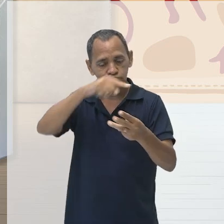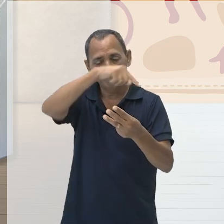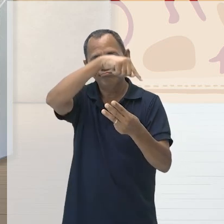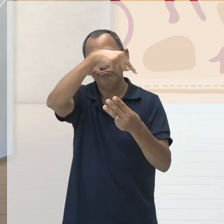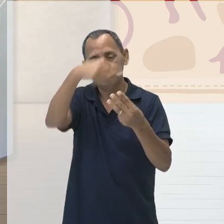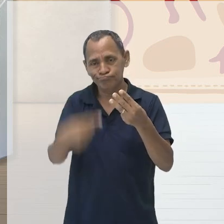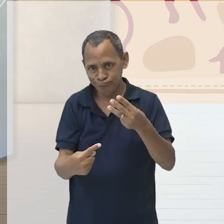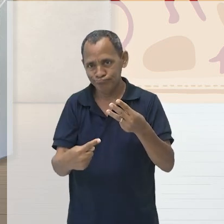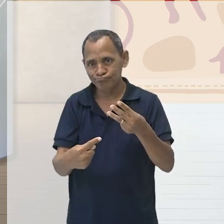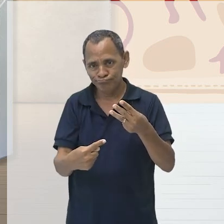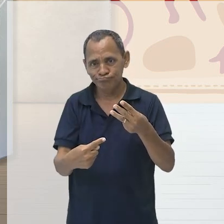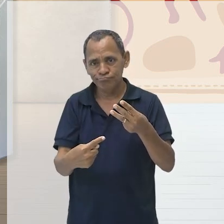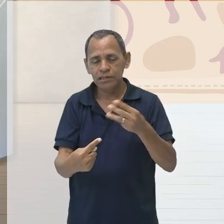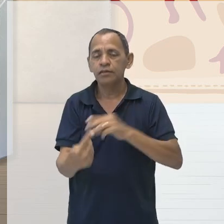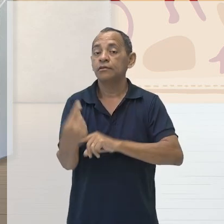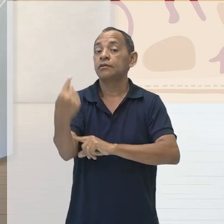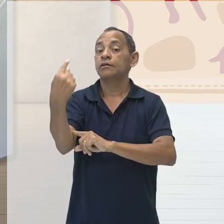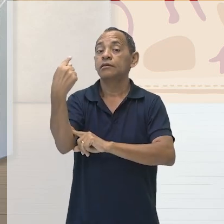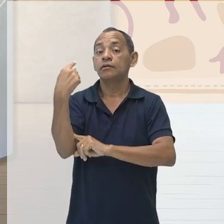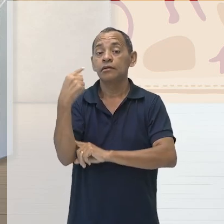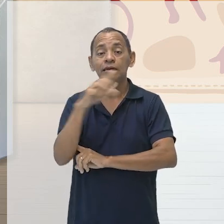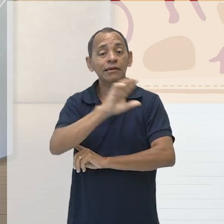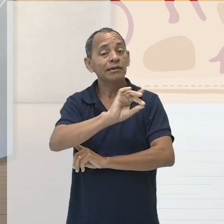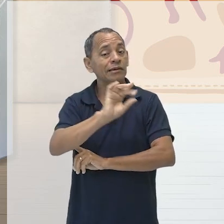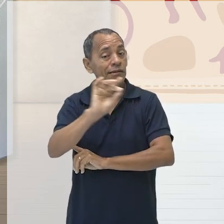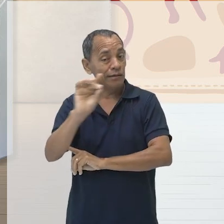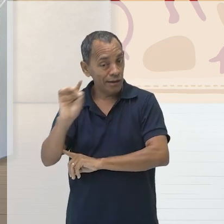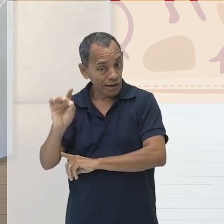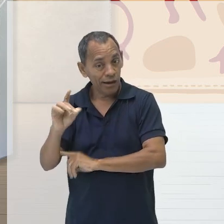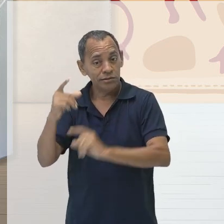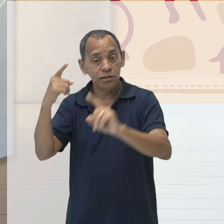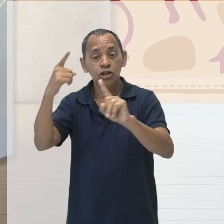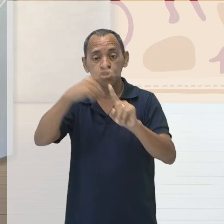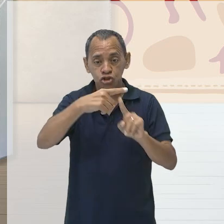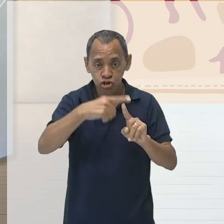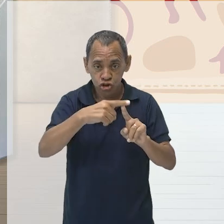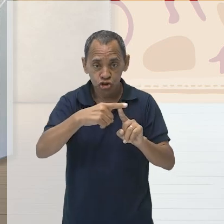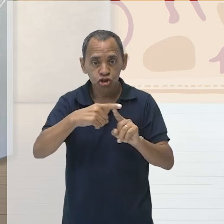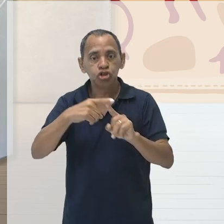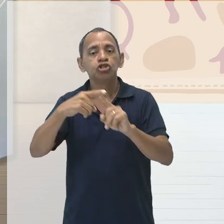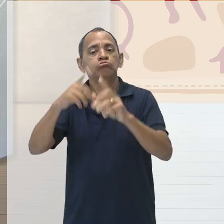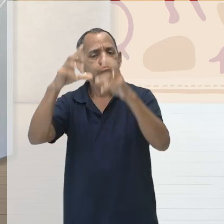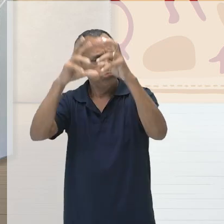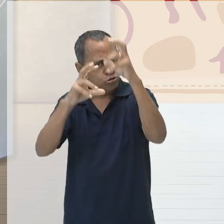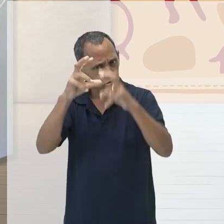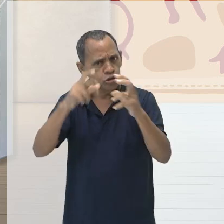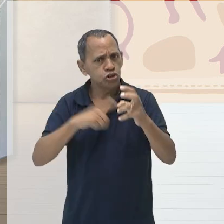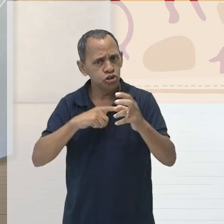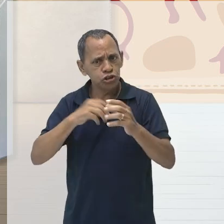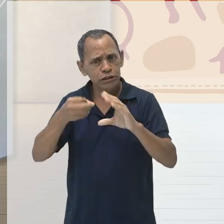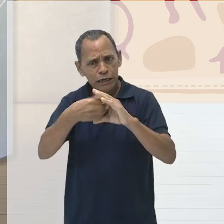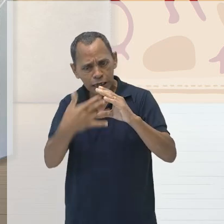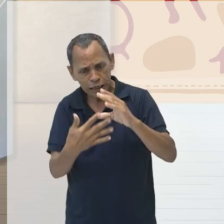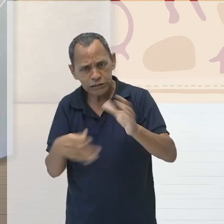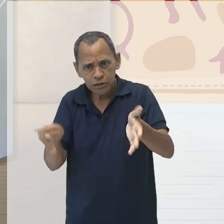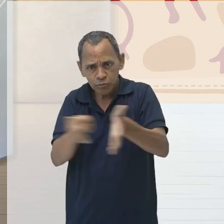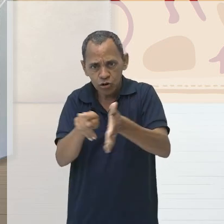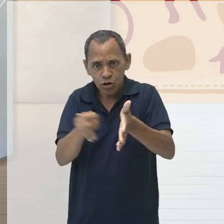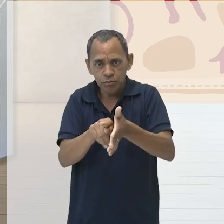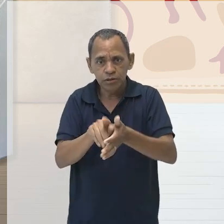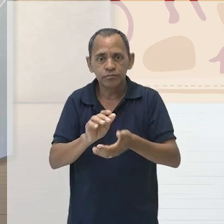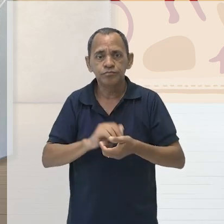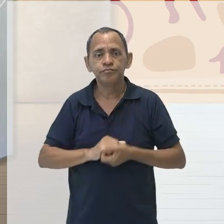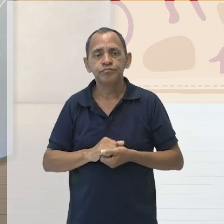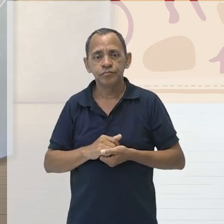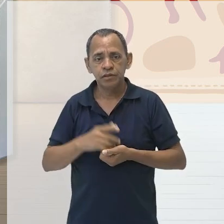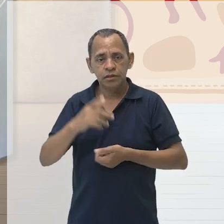Então, desde aquele tempo, né, cada luta já tinha aí as suas próprias características. O pali estava voltado